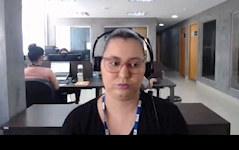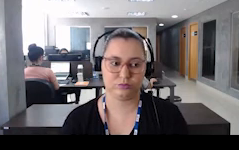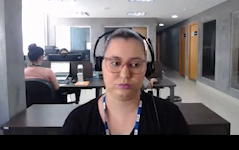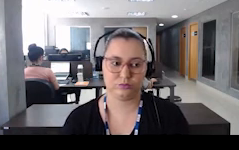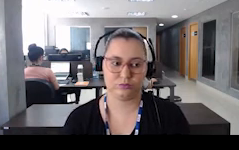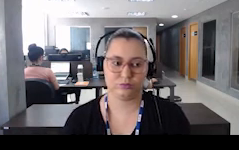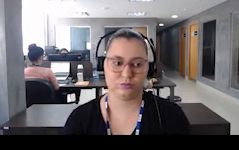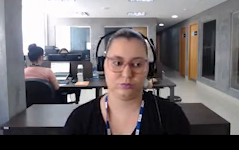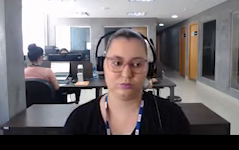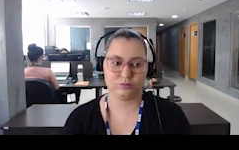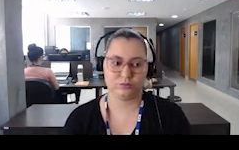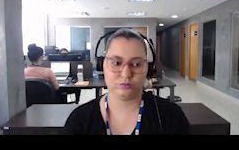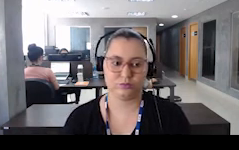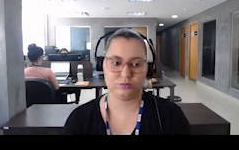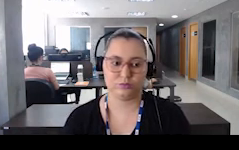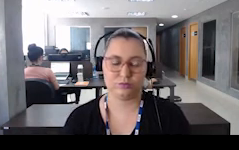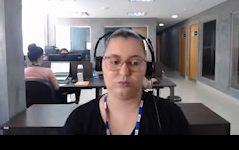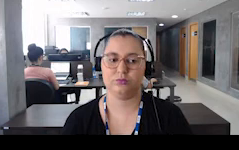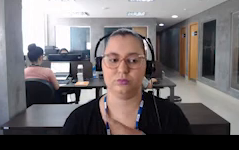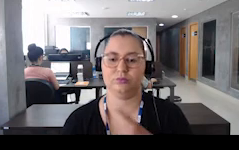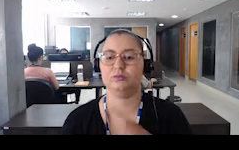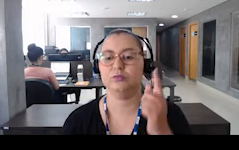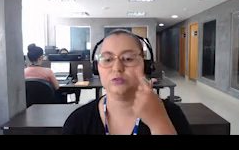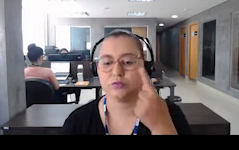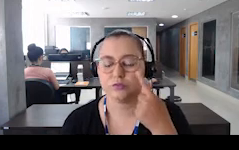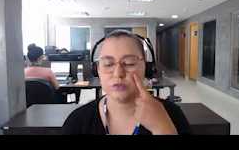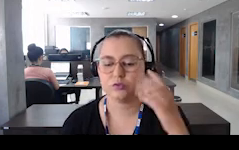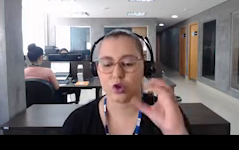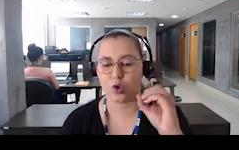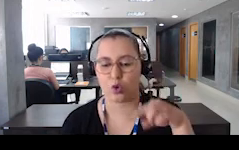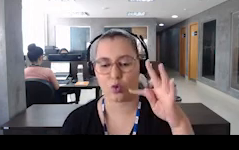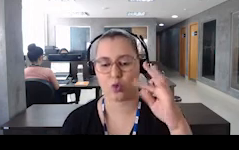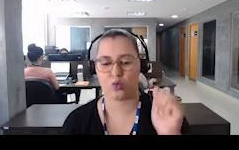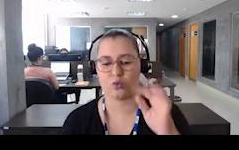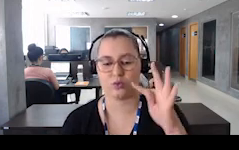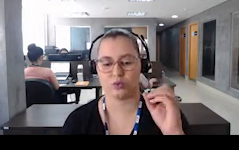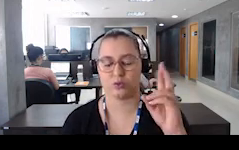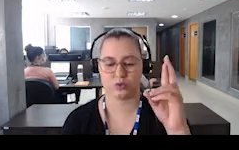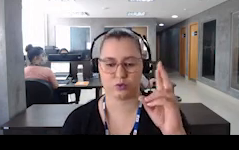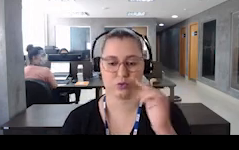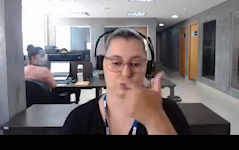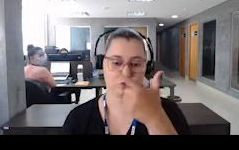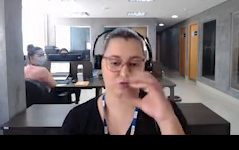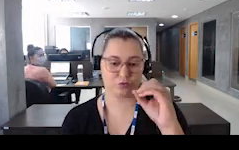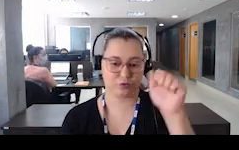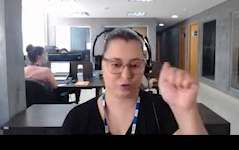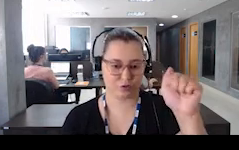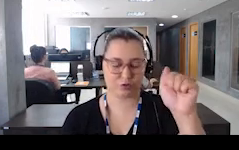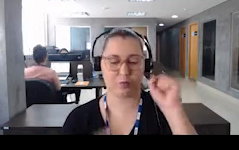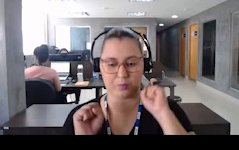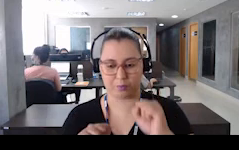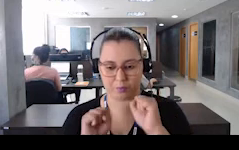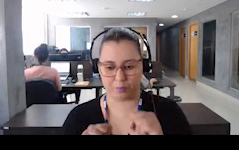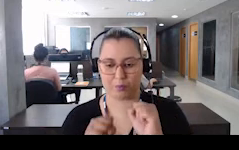coisa. Então, ó, o exercício pediu para você verificar se o contactor disponível com capacidade chaveamento de 20 A